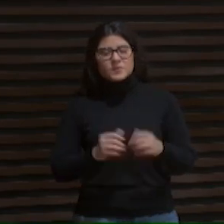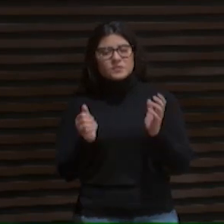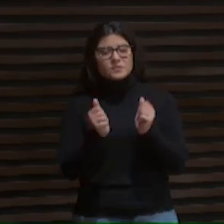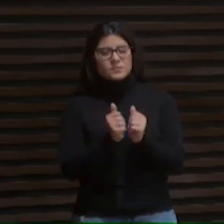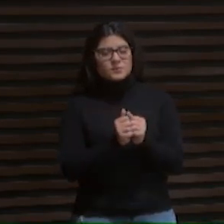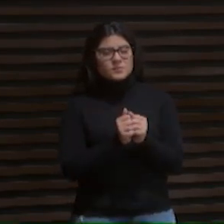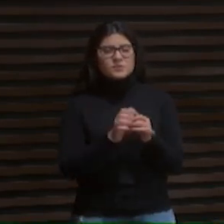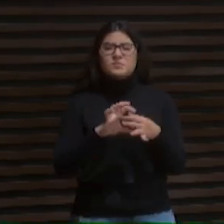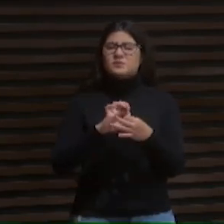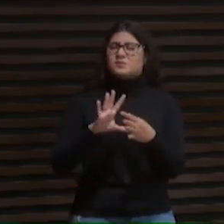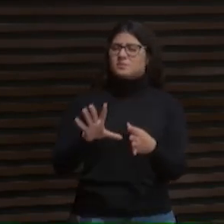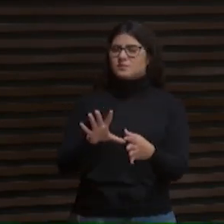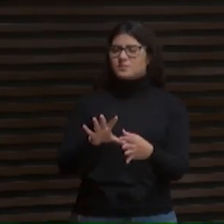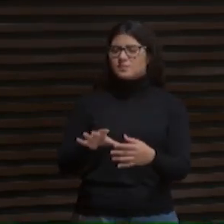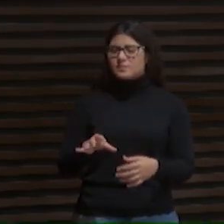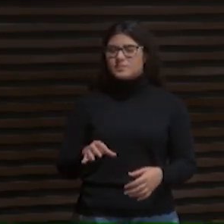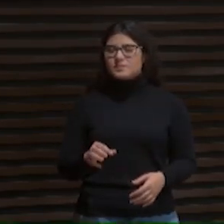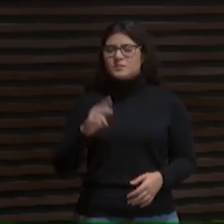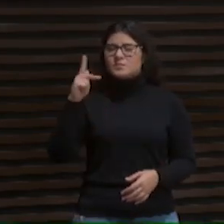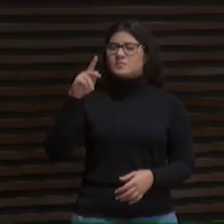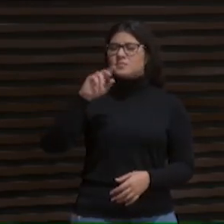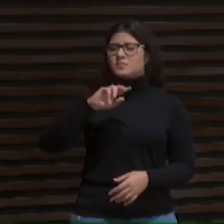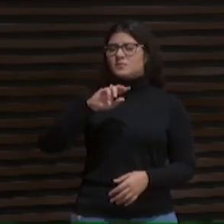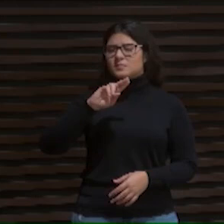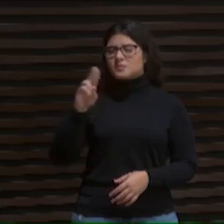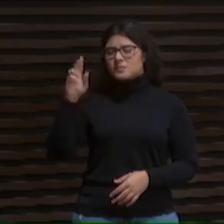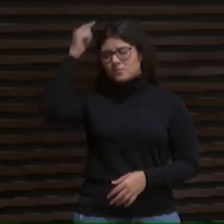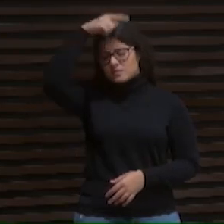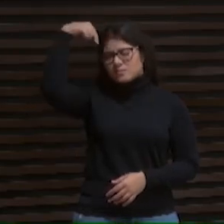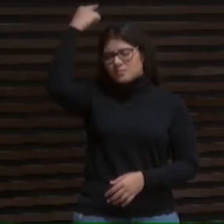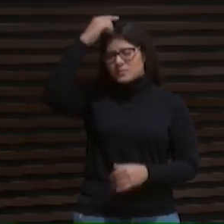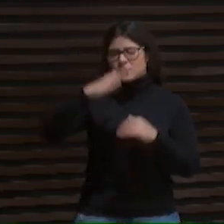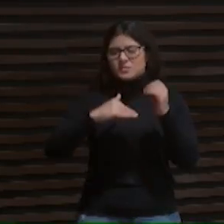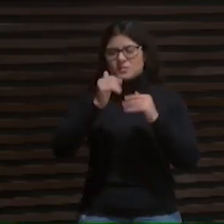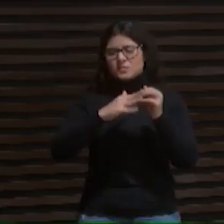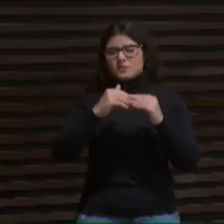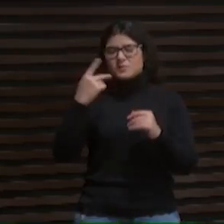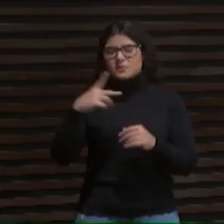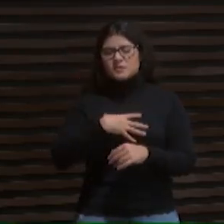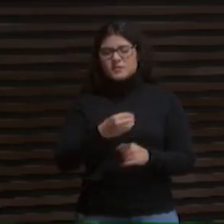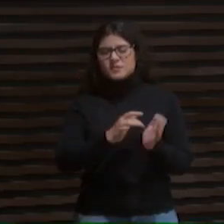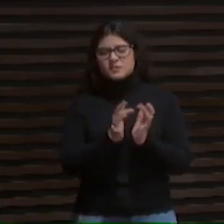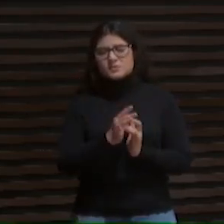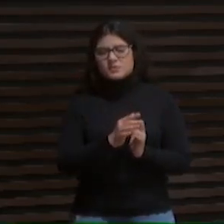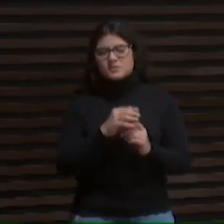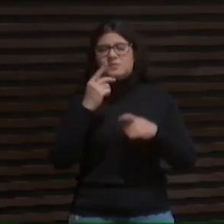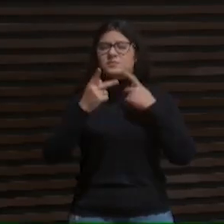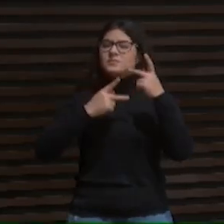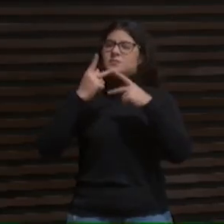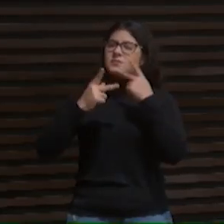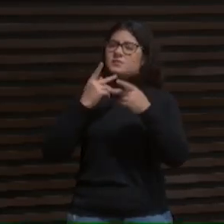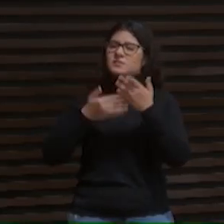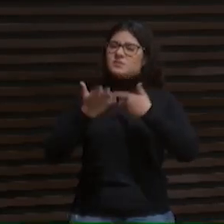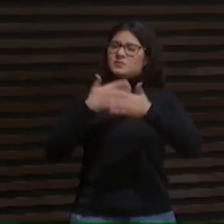reunidos livremente em torno do Teu santo nome e da obra do Teu Filho Jesus. Fala-nos, ó Deus, por